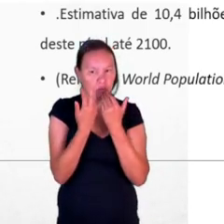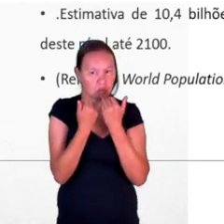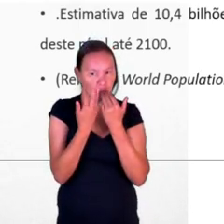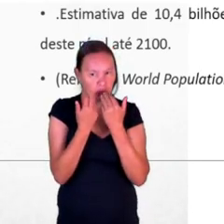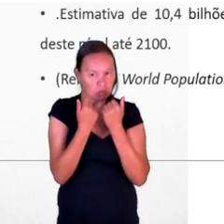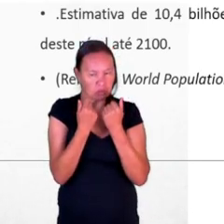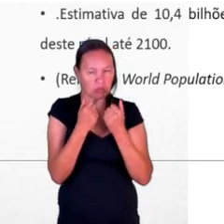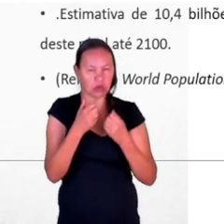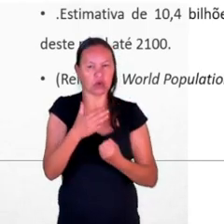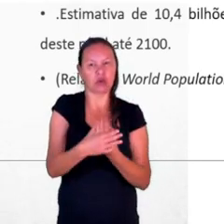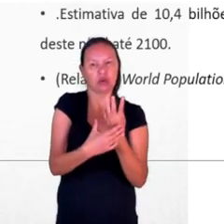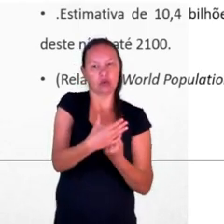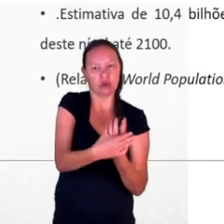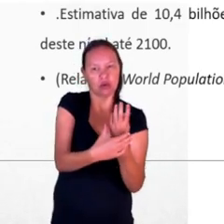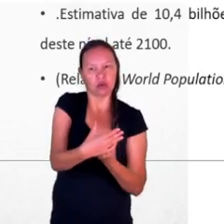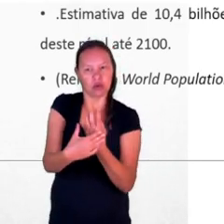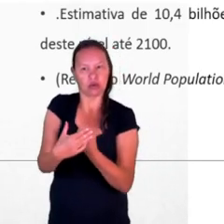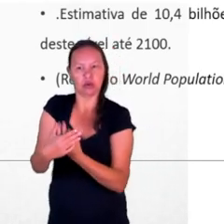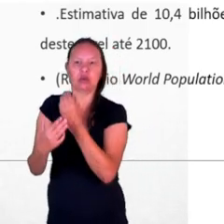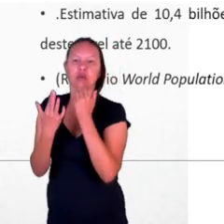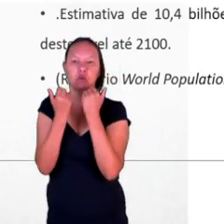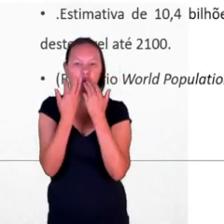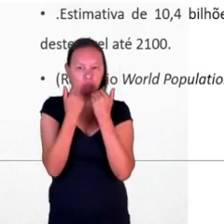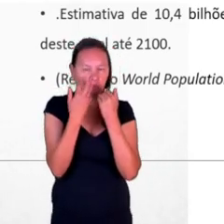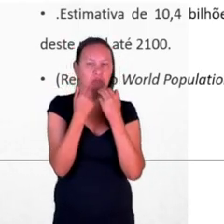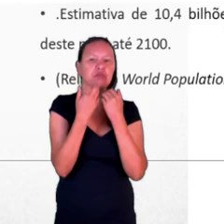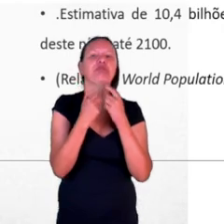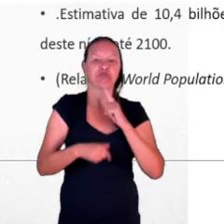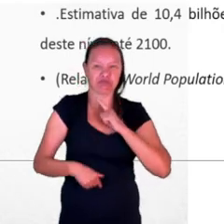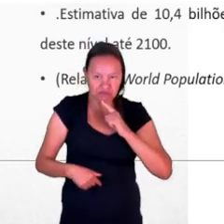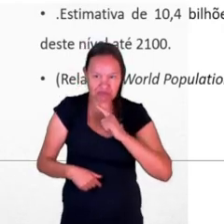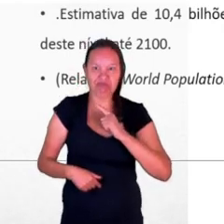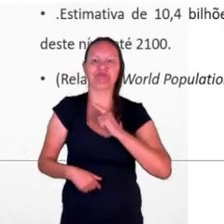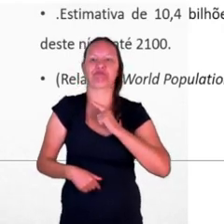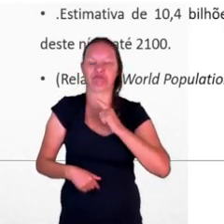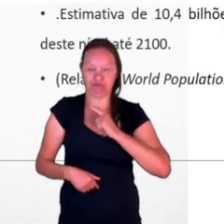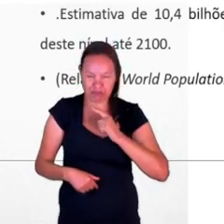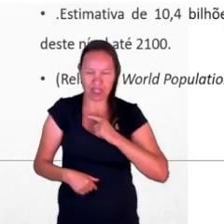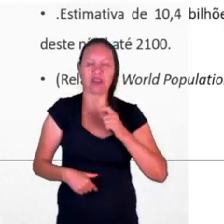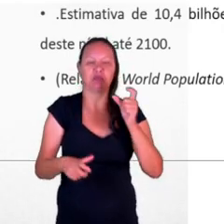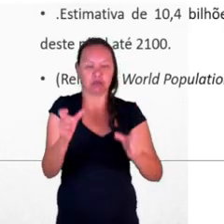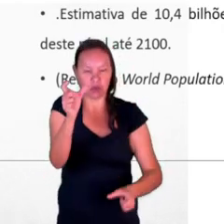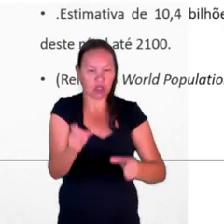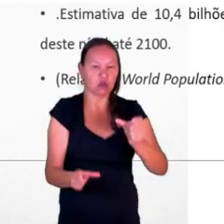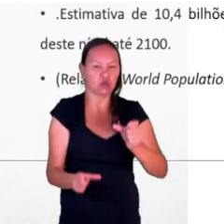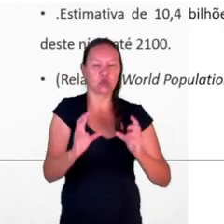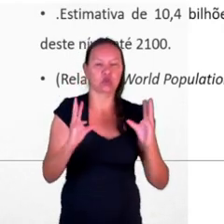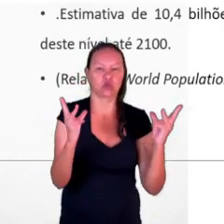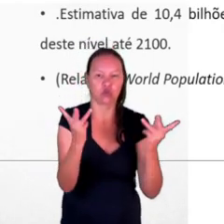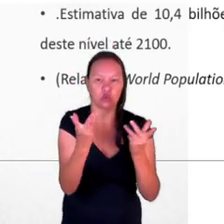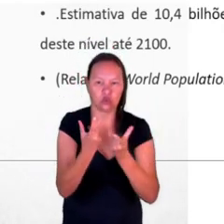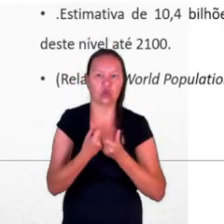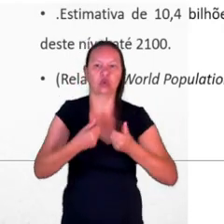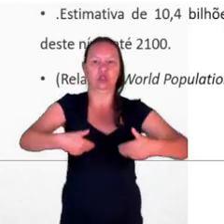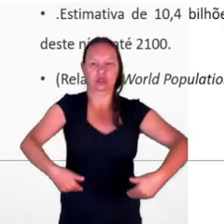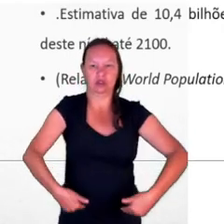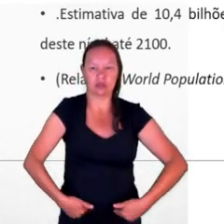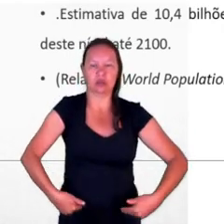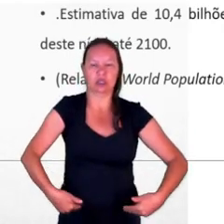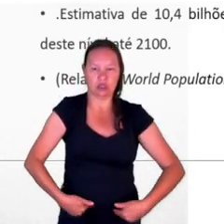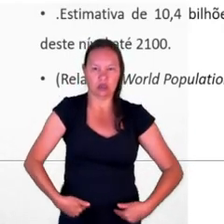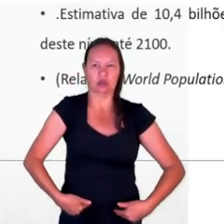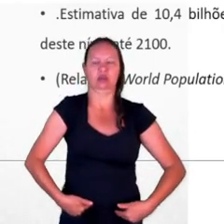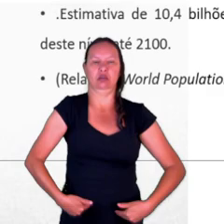mundo produz alimentos suficientes para a sua população a fome e a desnutrição